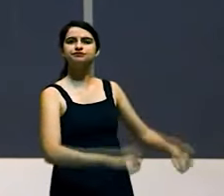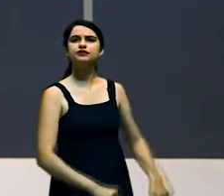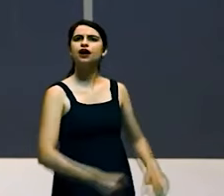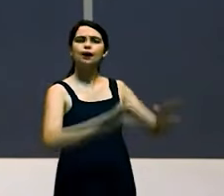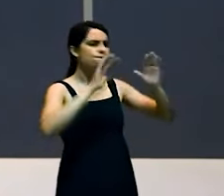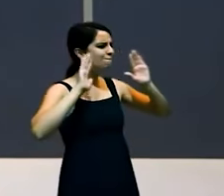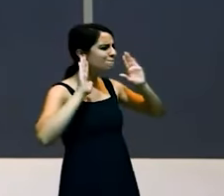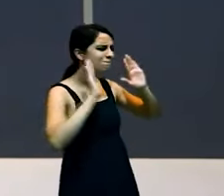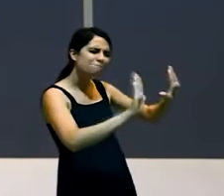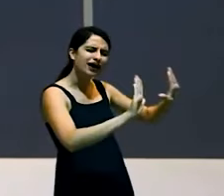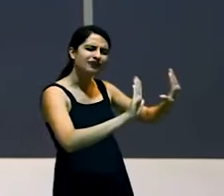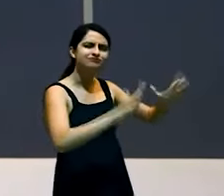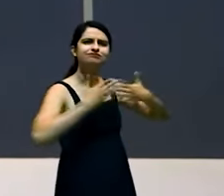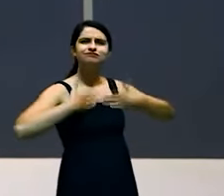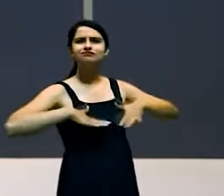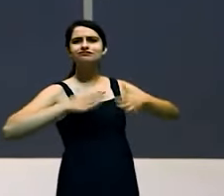Para com essa inquietude.